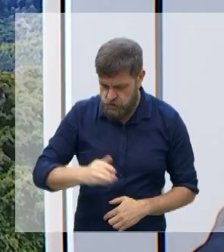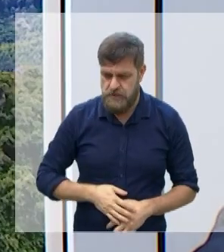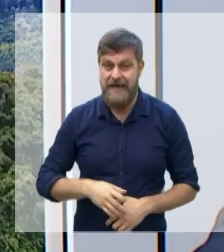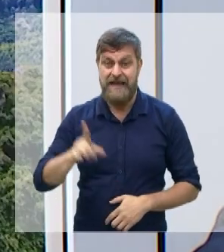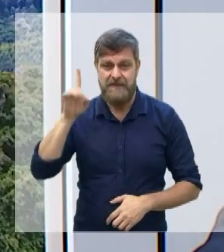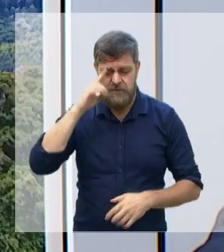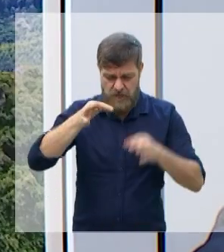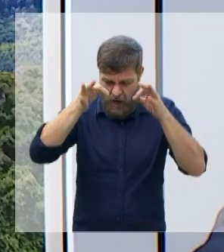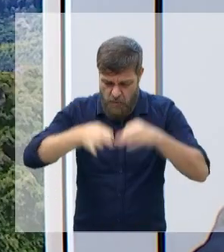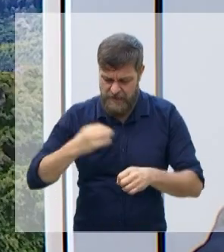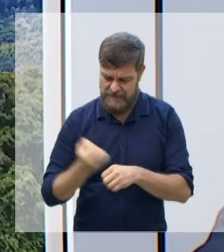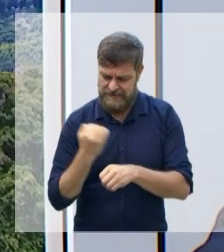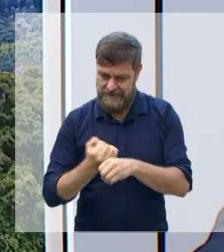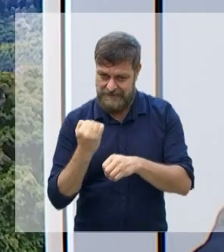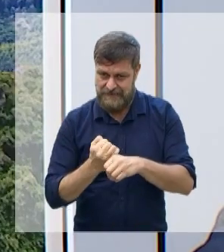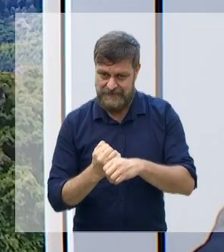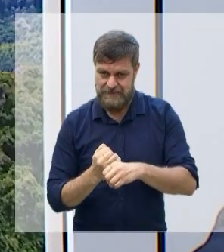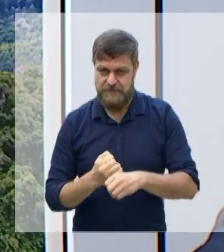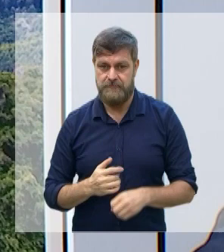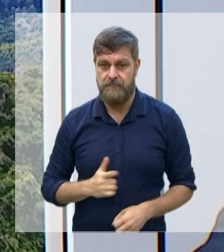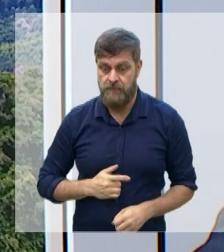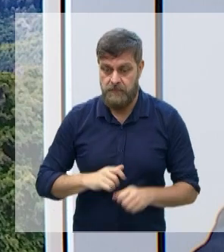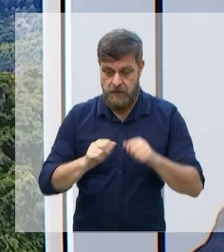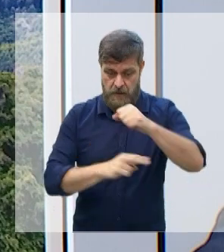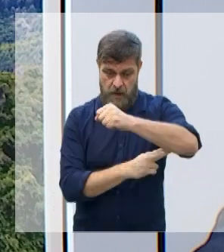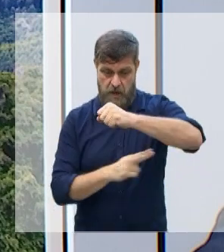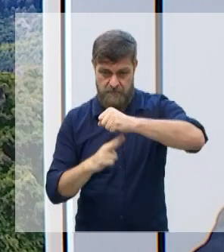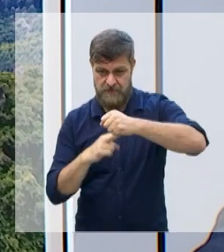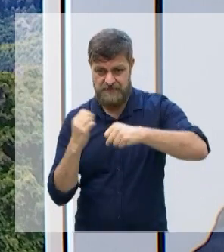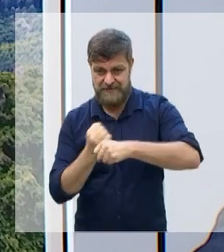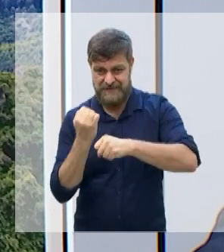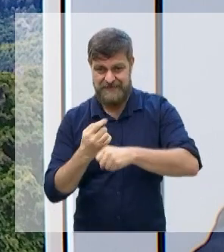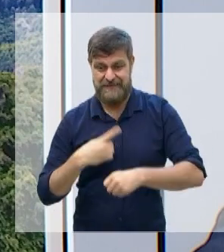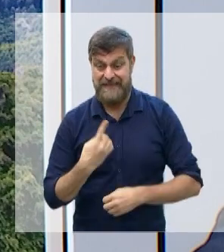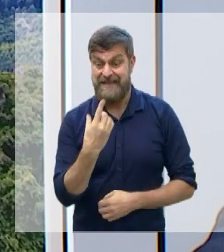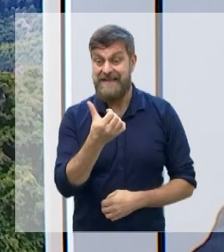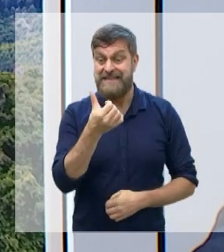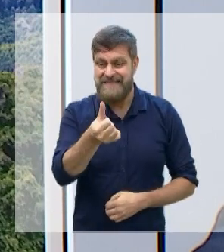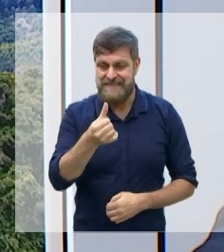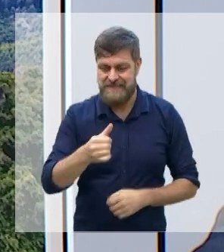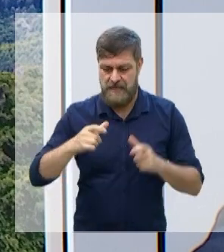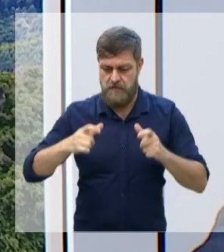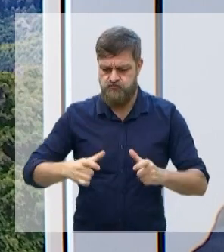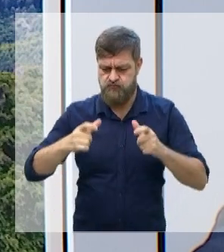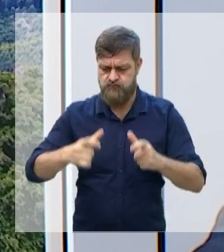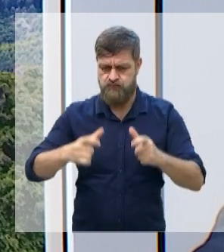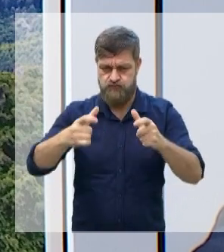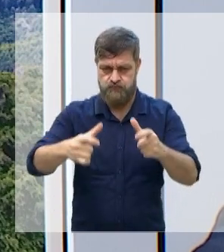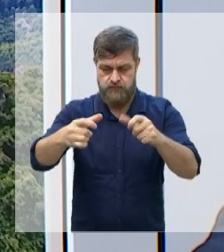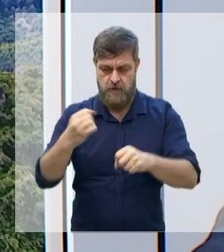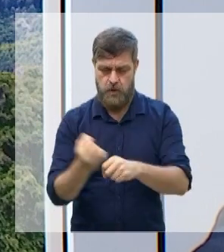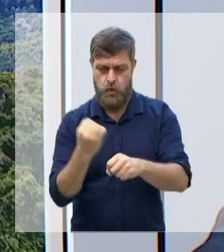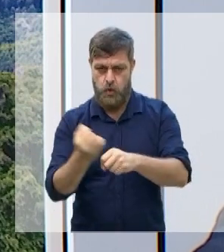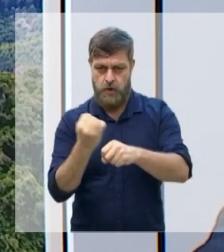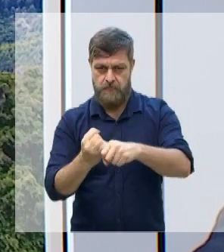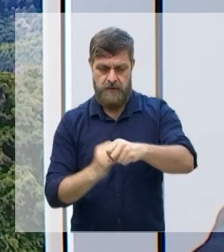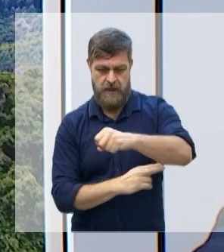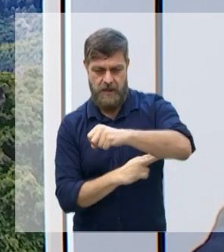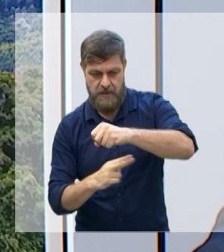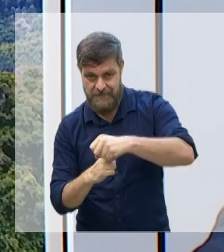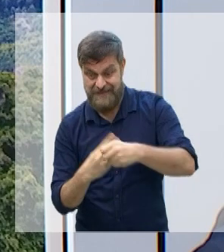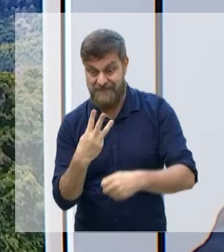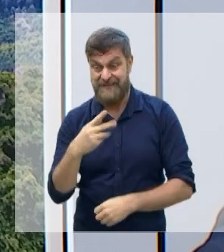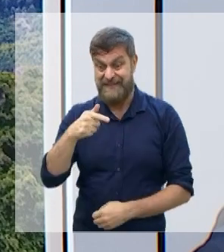em dia e essas obras de arte você ter uma idéia nós temos 16 delas ao longo dos corredores desses 37